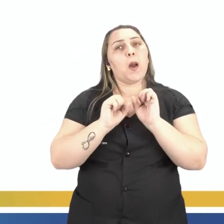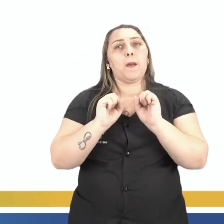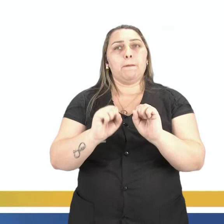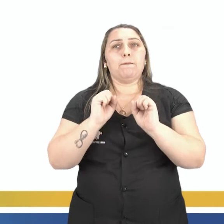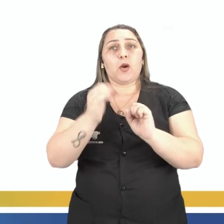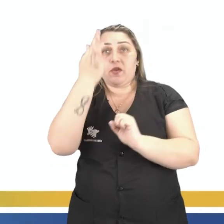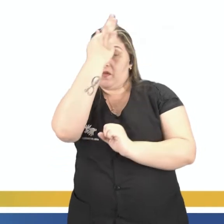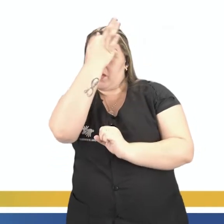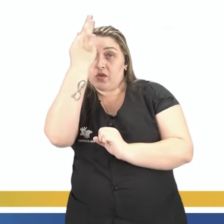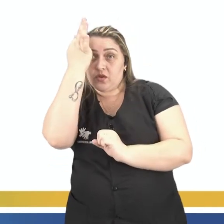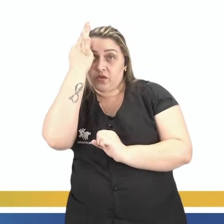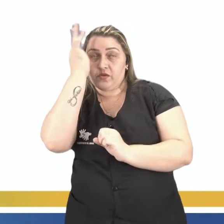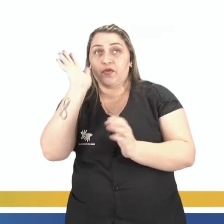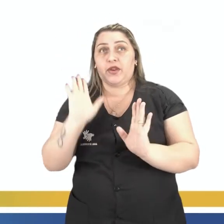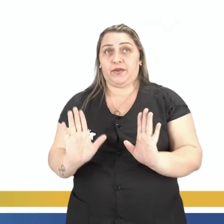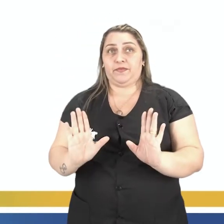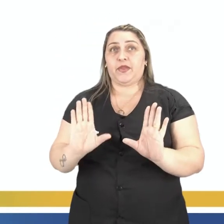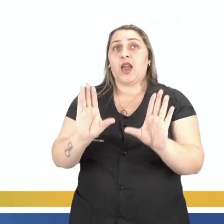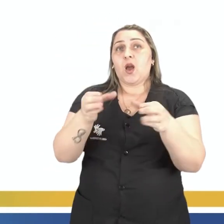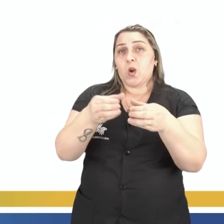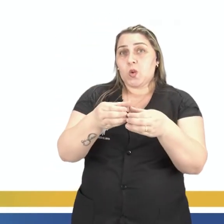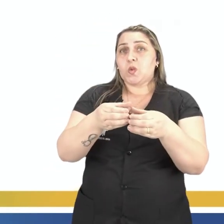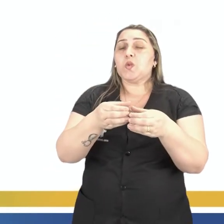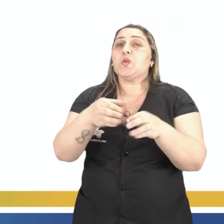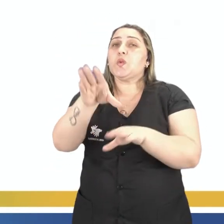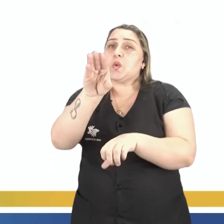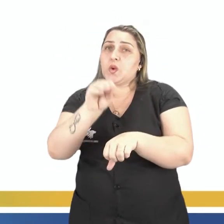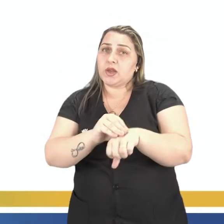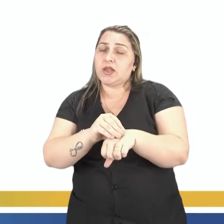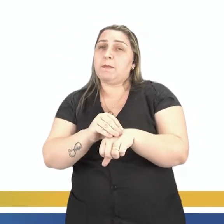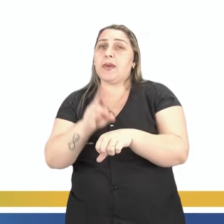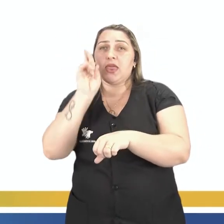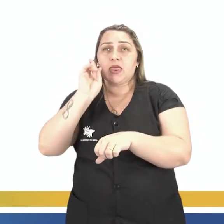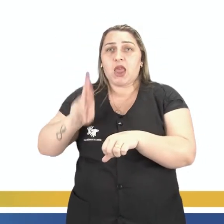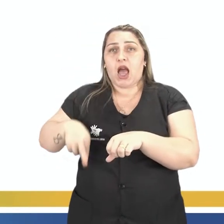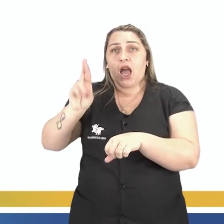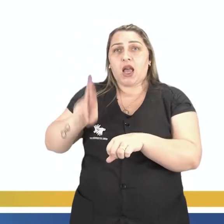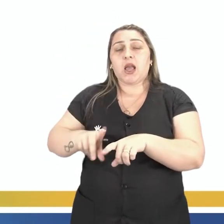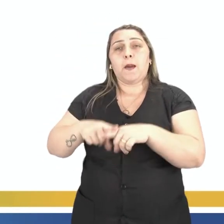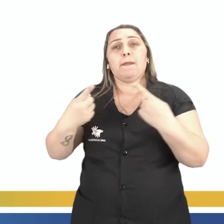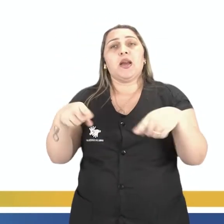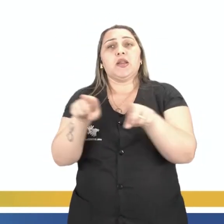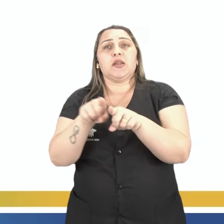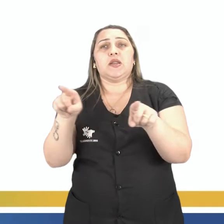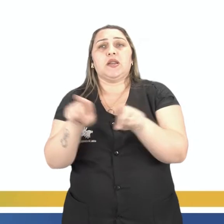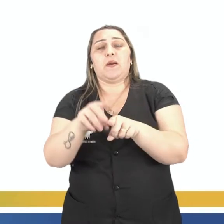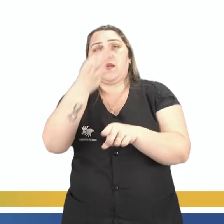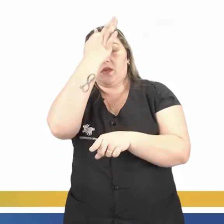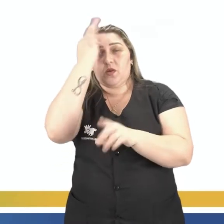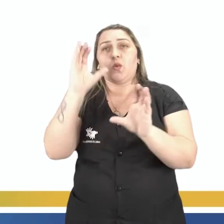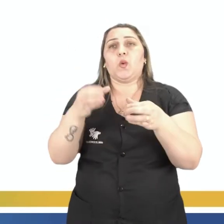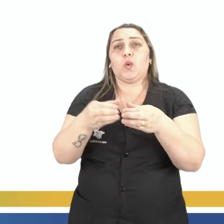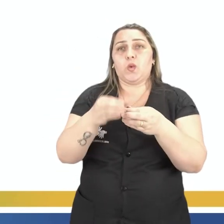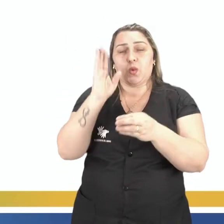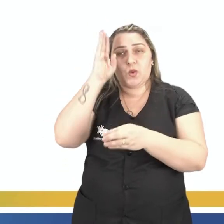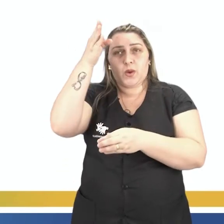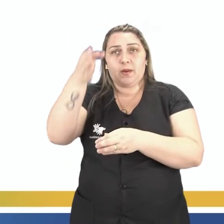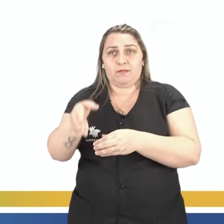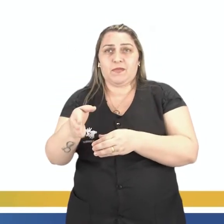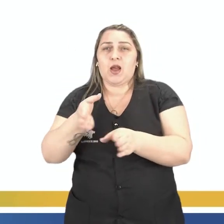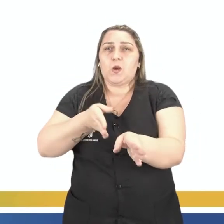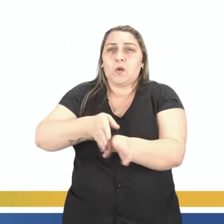de filosofia. Filosofia é o conhecimento da pura razão, mas filosofia também pode ser um conjunto de princípios